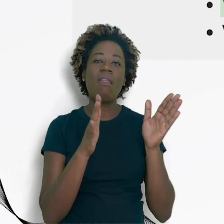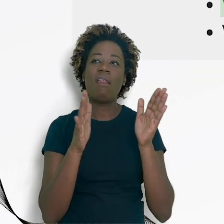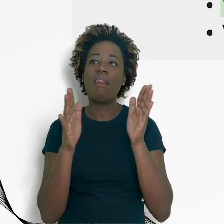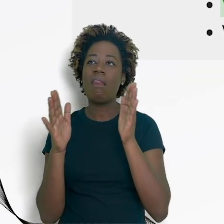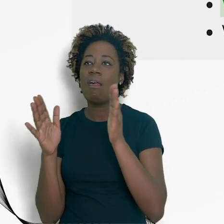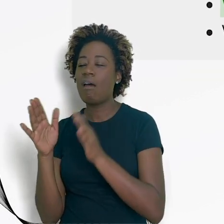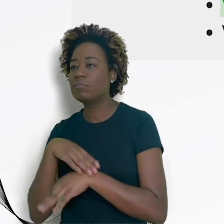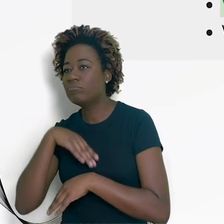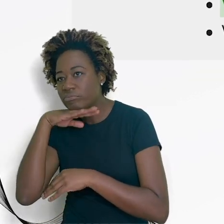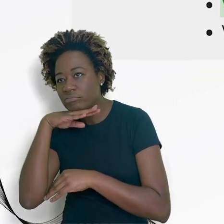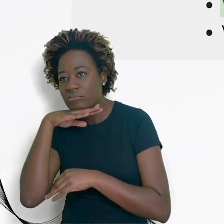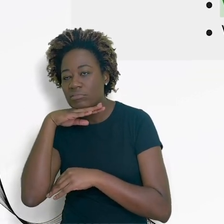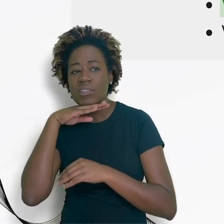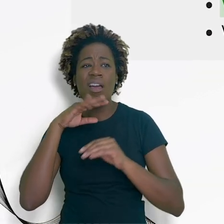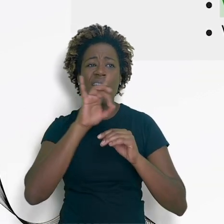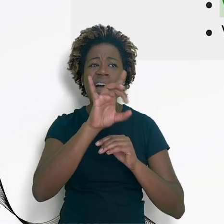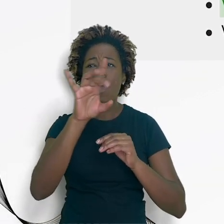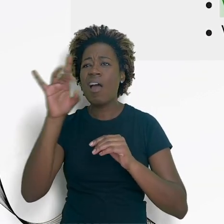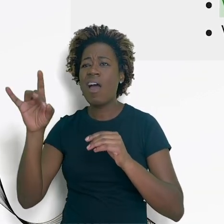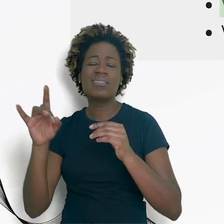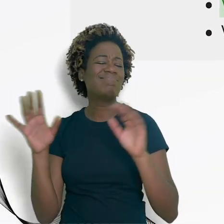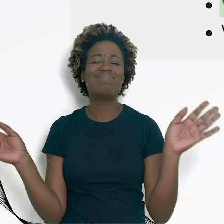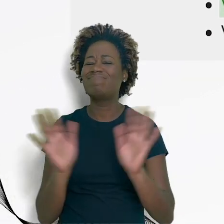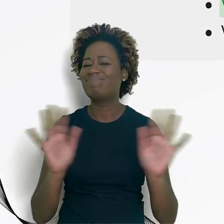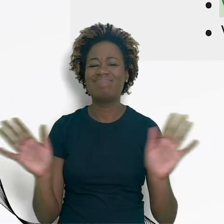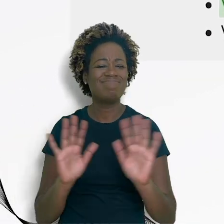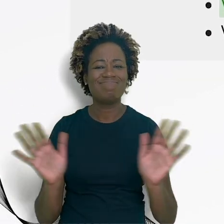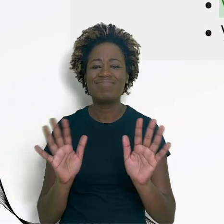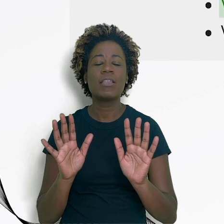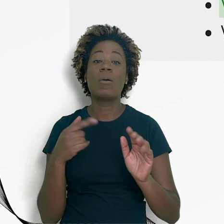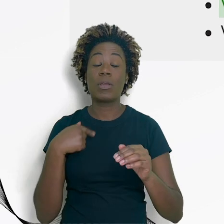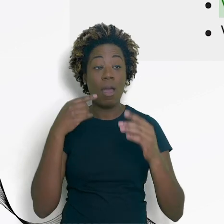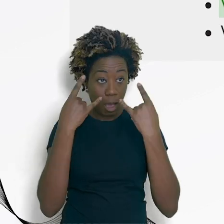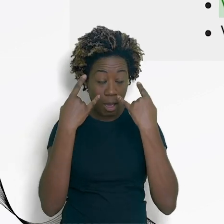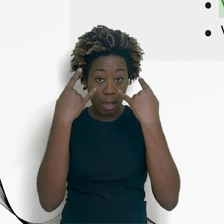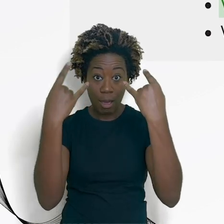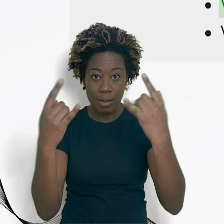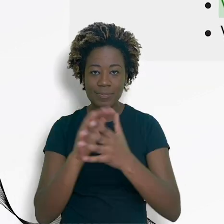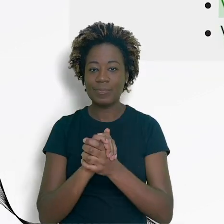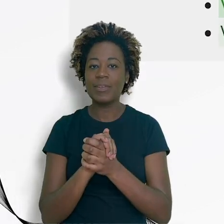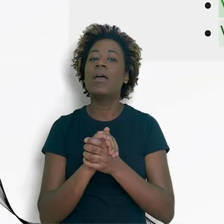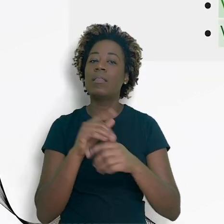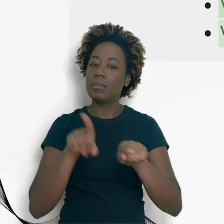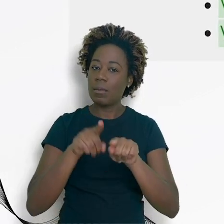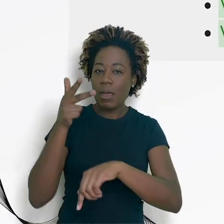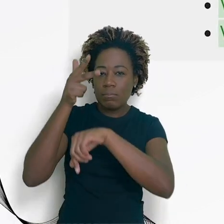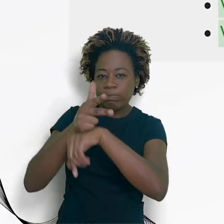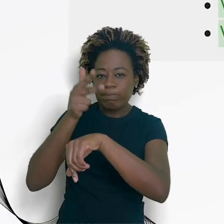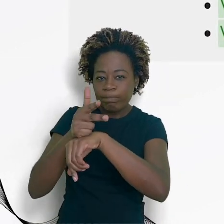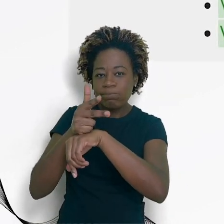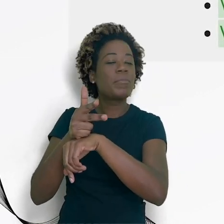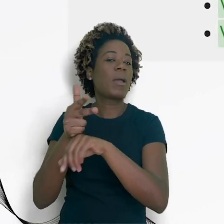lineares, chatos, mostrar todas as competências. Não é isso que vai fazer o produto ser agradável. Vídeo na íntegra, sempre